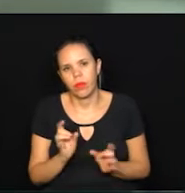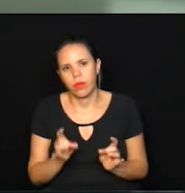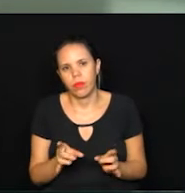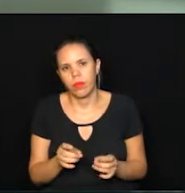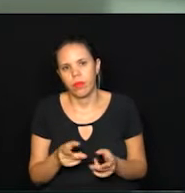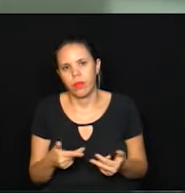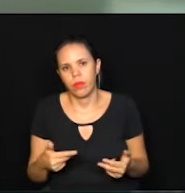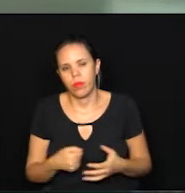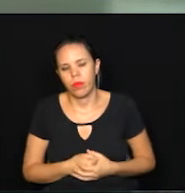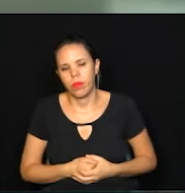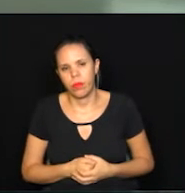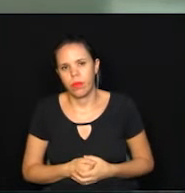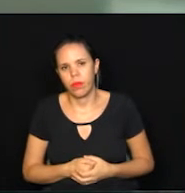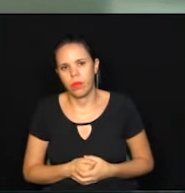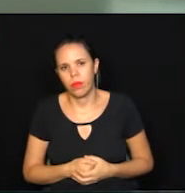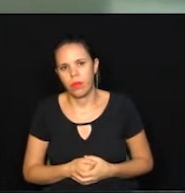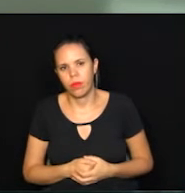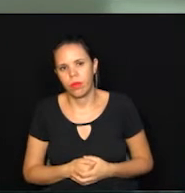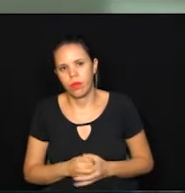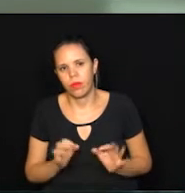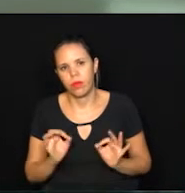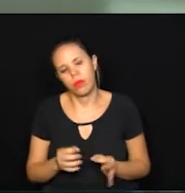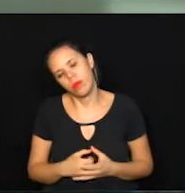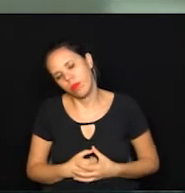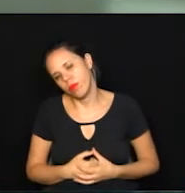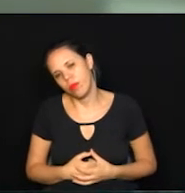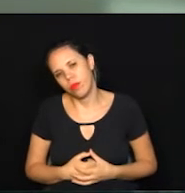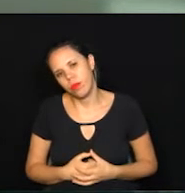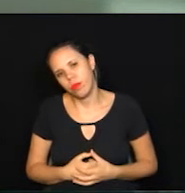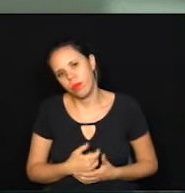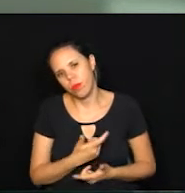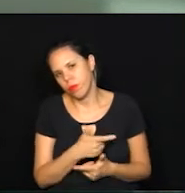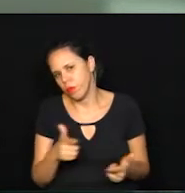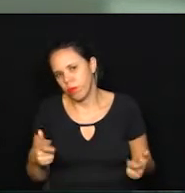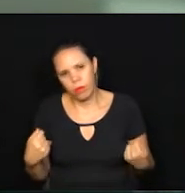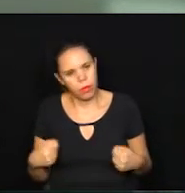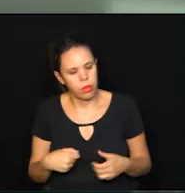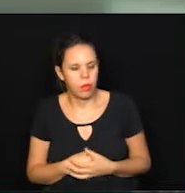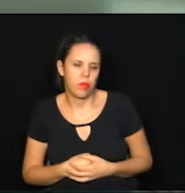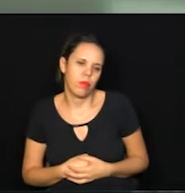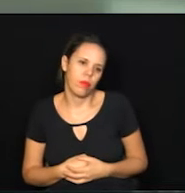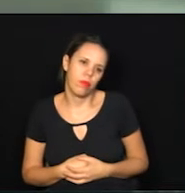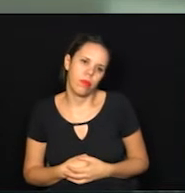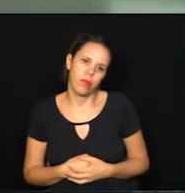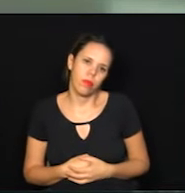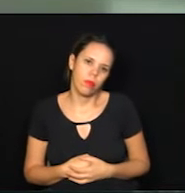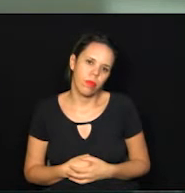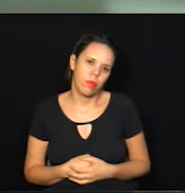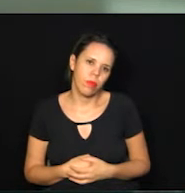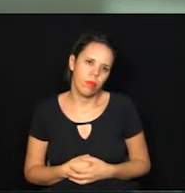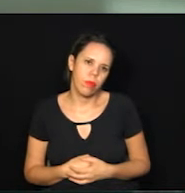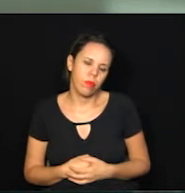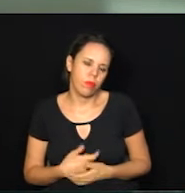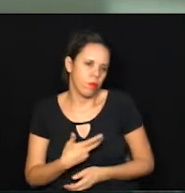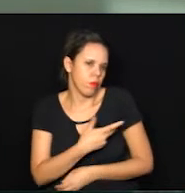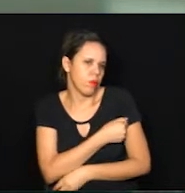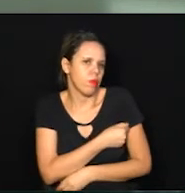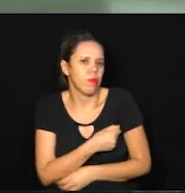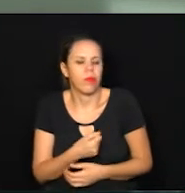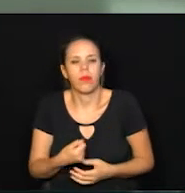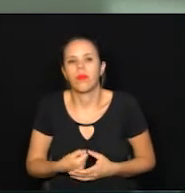ali uma certeza de que não haverá necessidade de revacinar